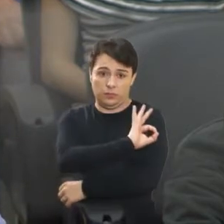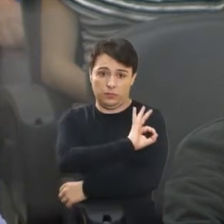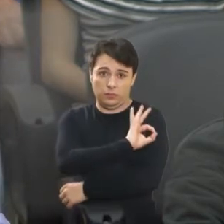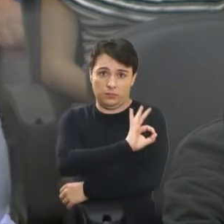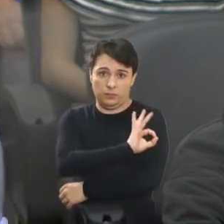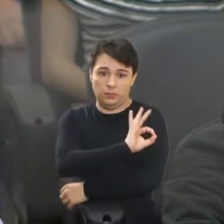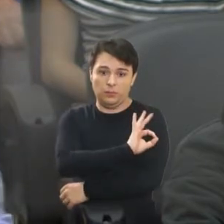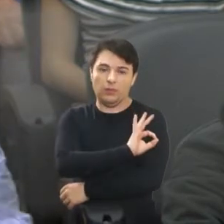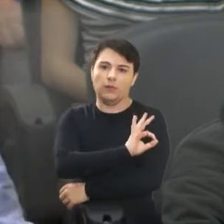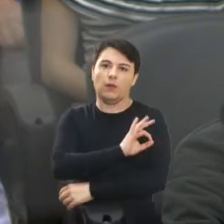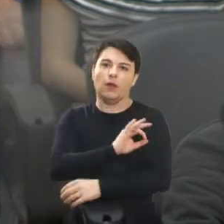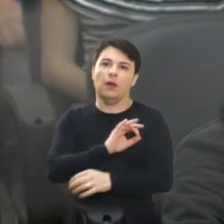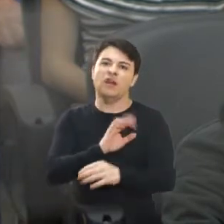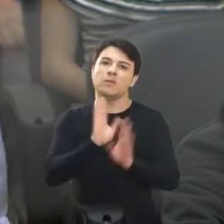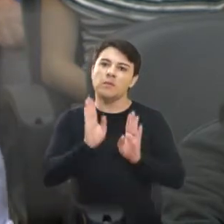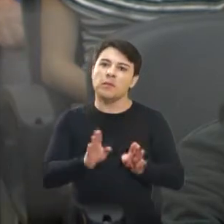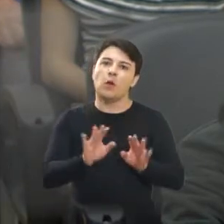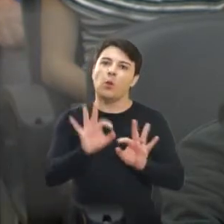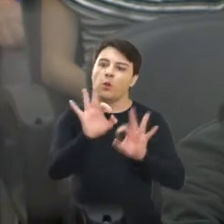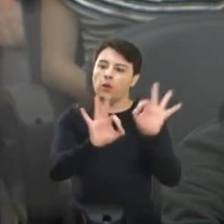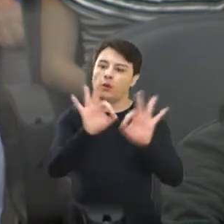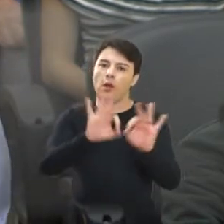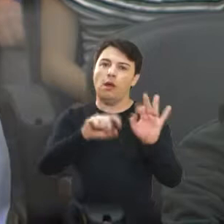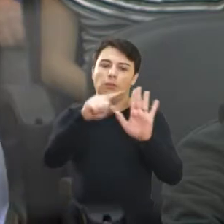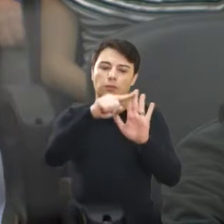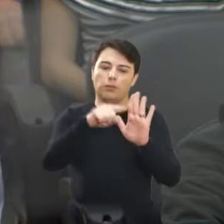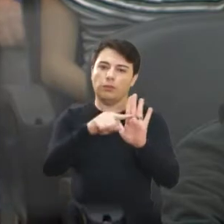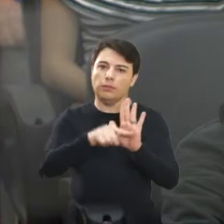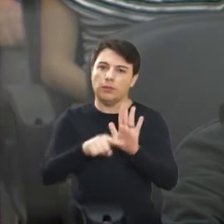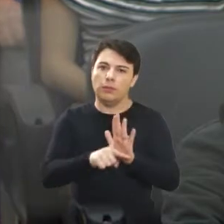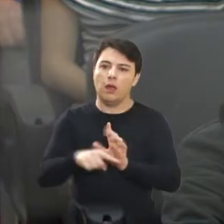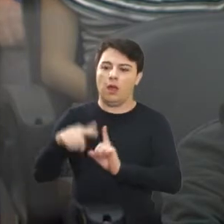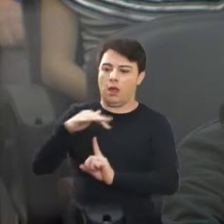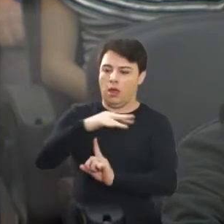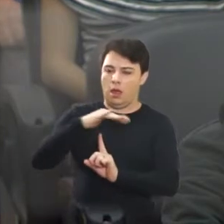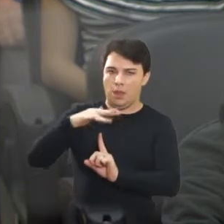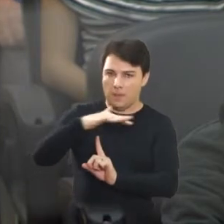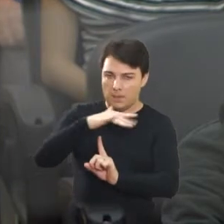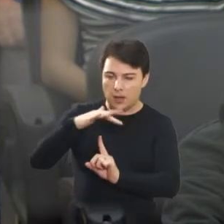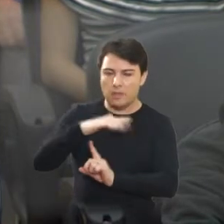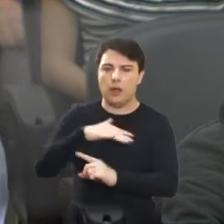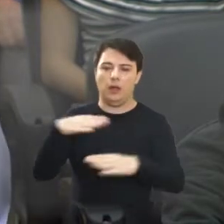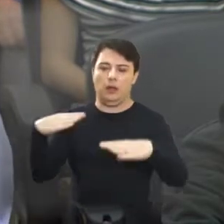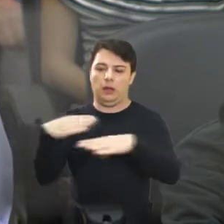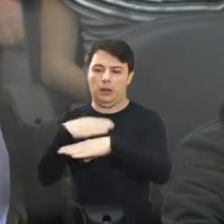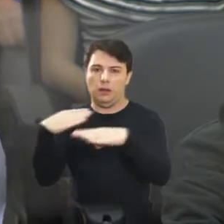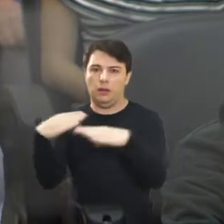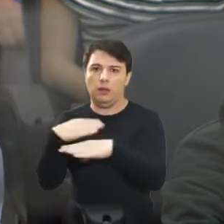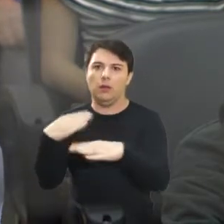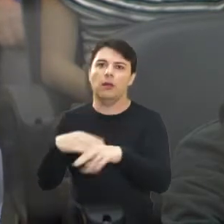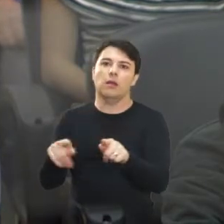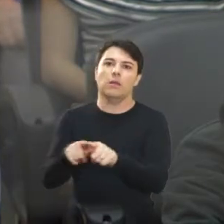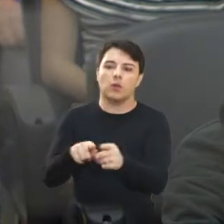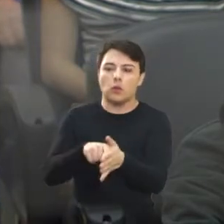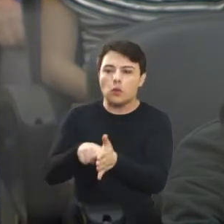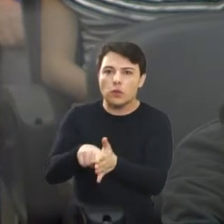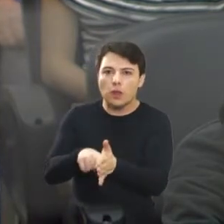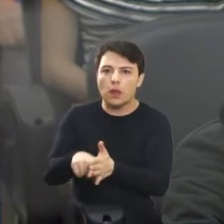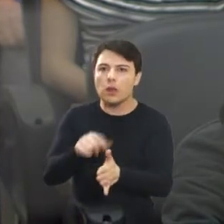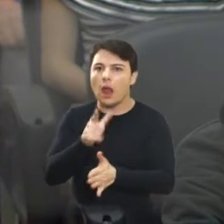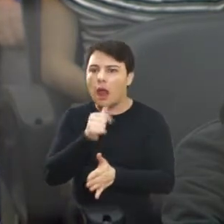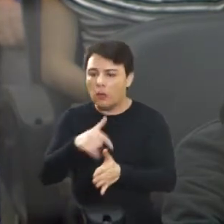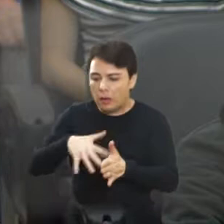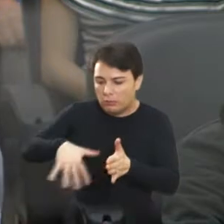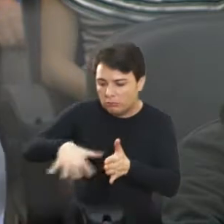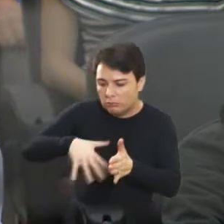elege premissas básicas como meio ambiente, mobilidade, estudos hídricos para poder fazer a